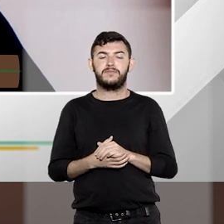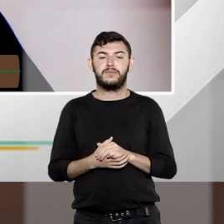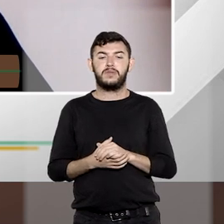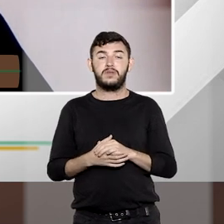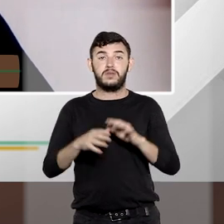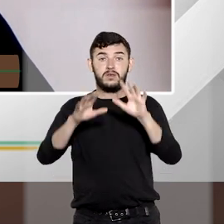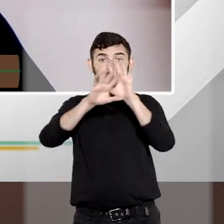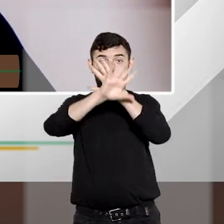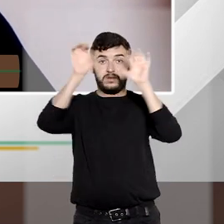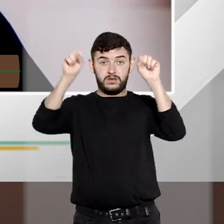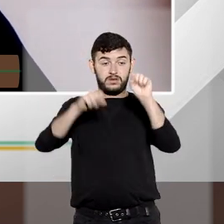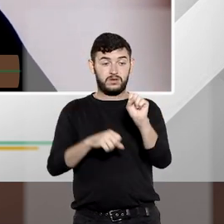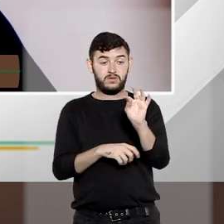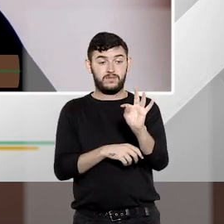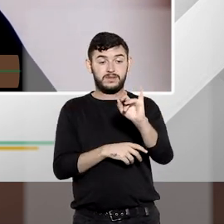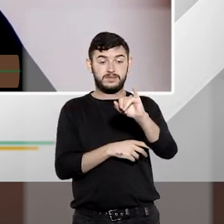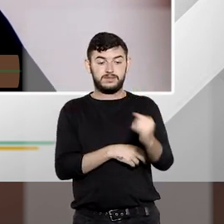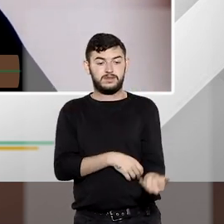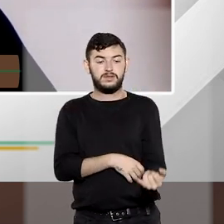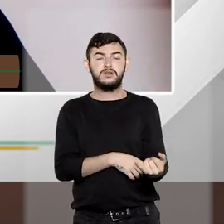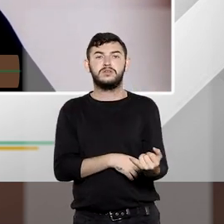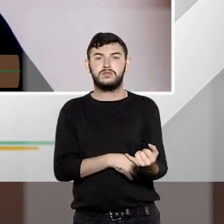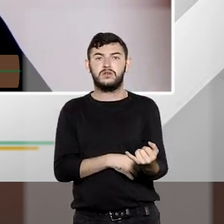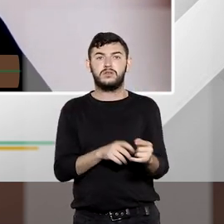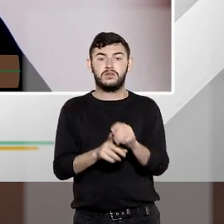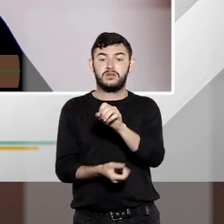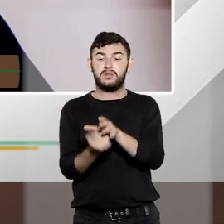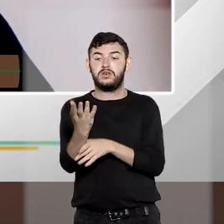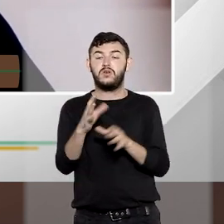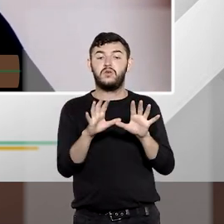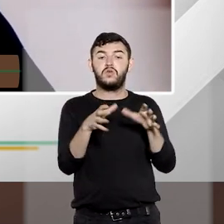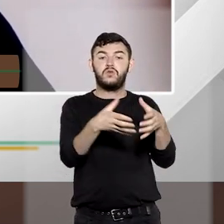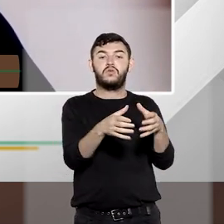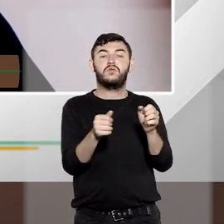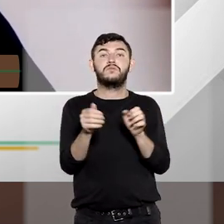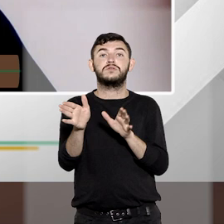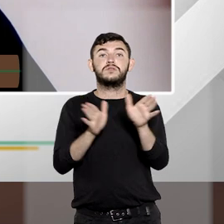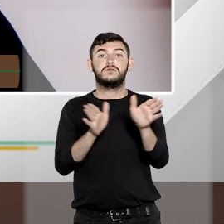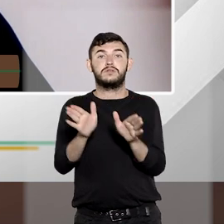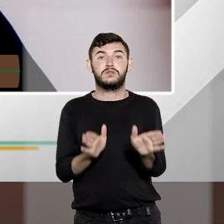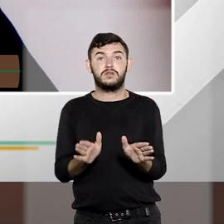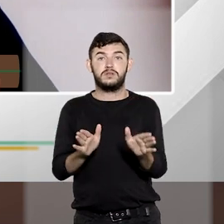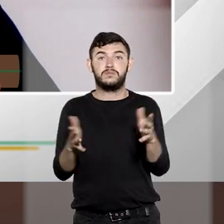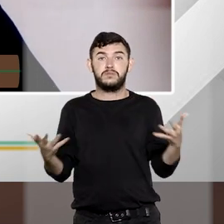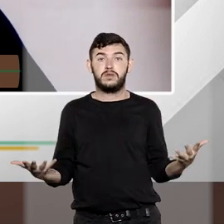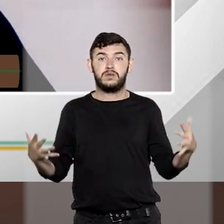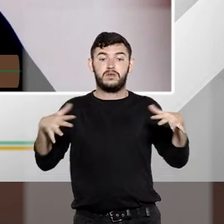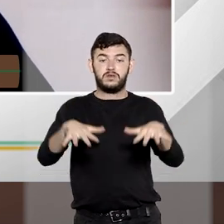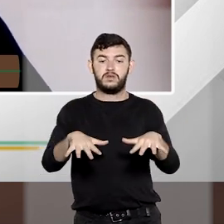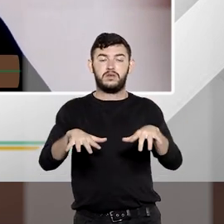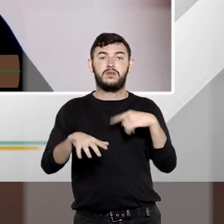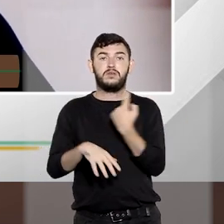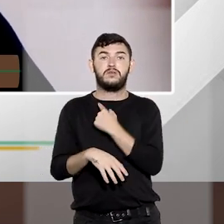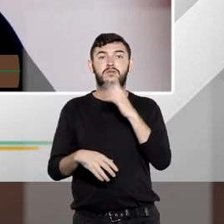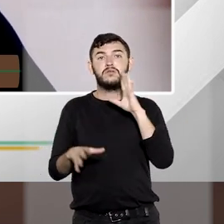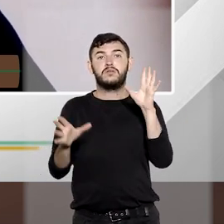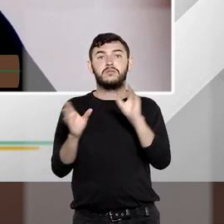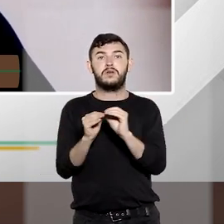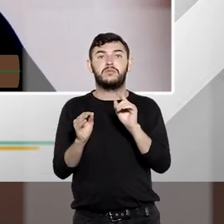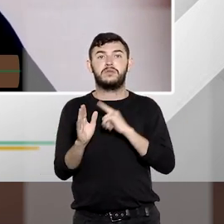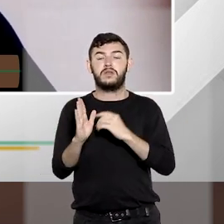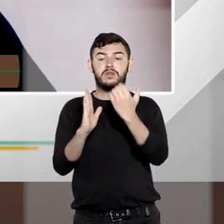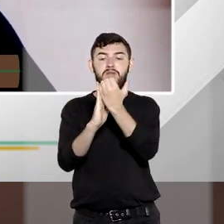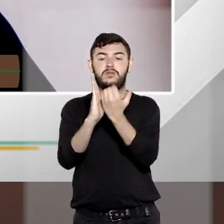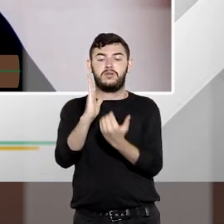o STJ, inclusive, ele instituiu uma comissão de acessibilidade, inclusão, que, dentre outras medidas,